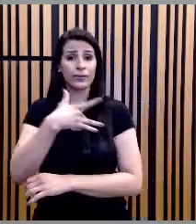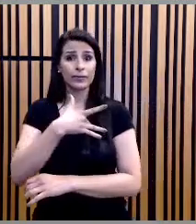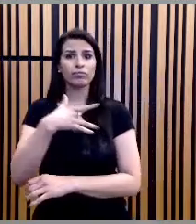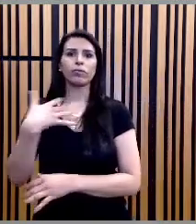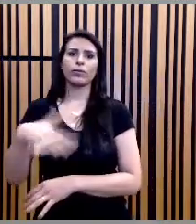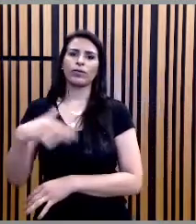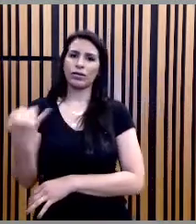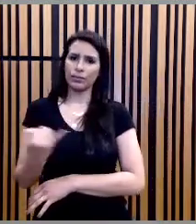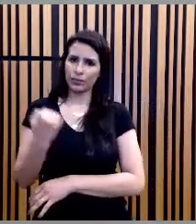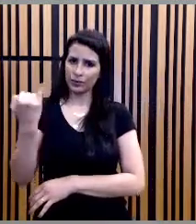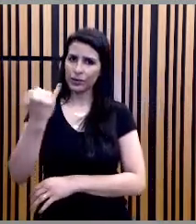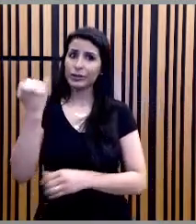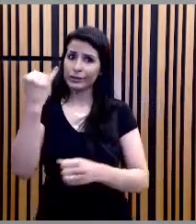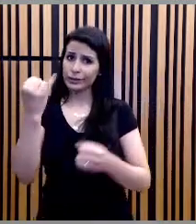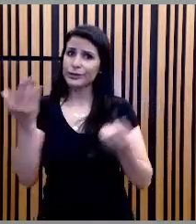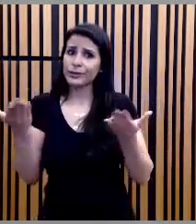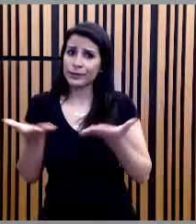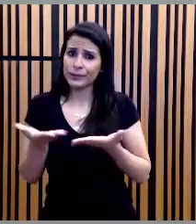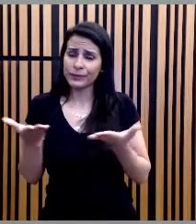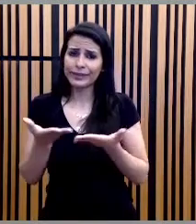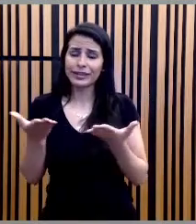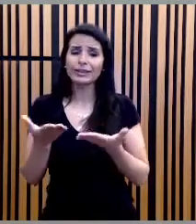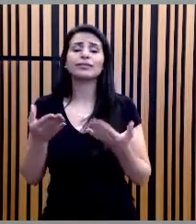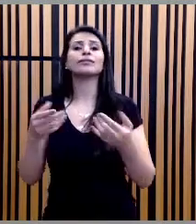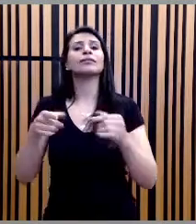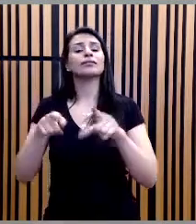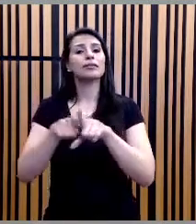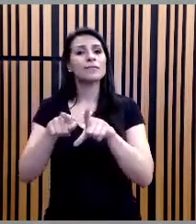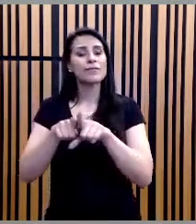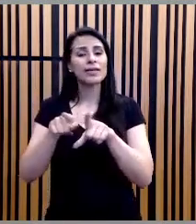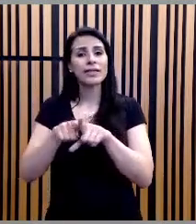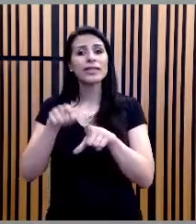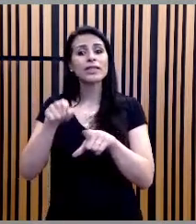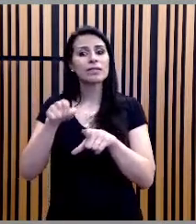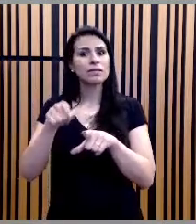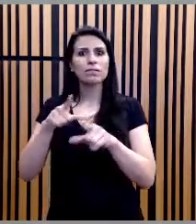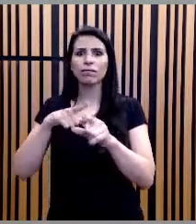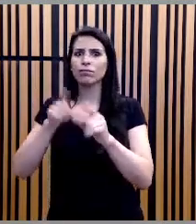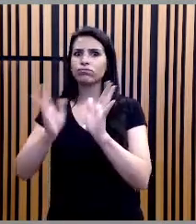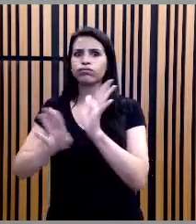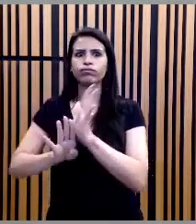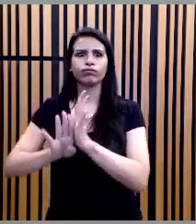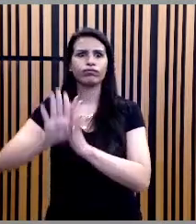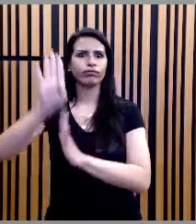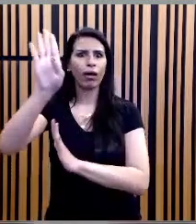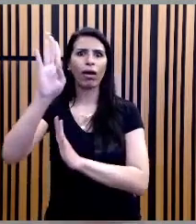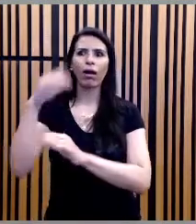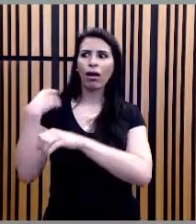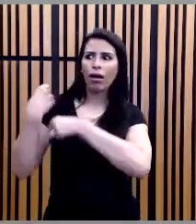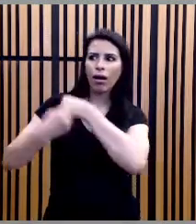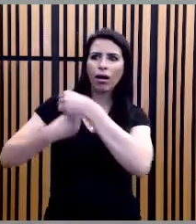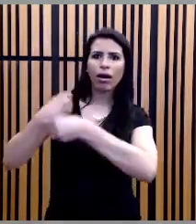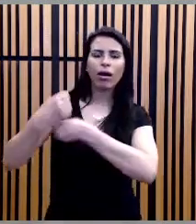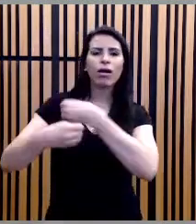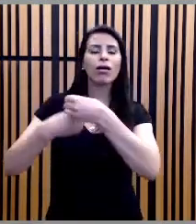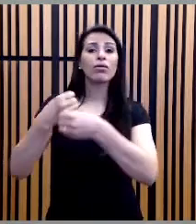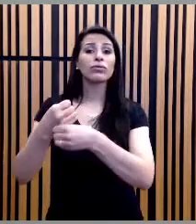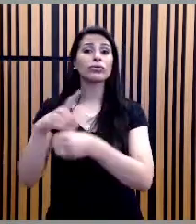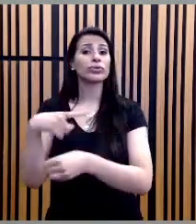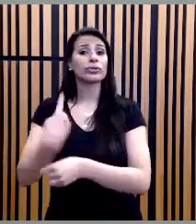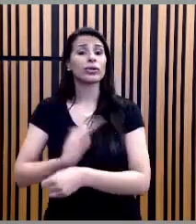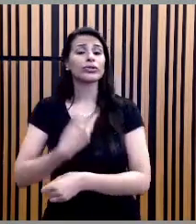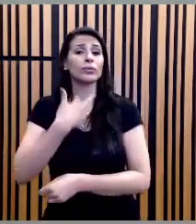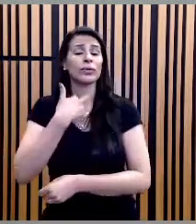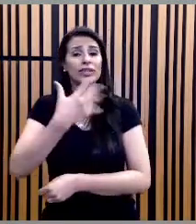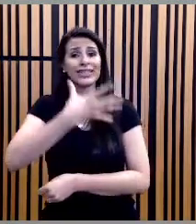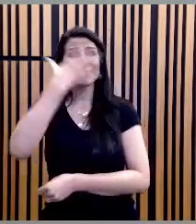muito importante hoje, né? E que é uma coisa aí que vem despontando ao longo dos anos, né? E a gente não pode esquecer de um